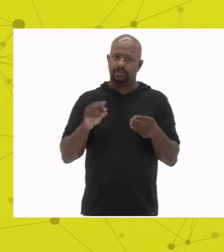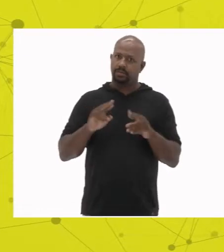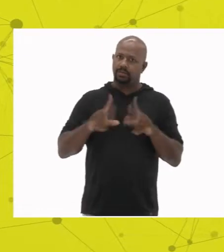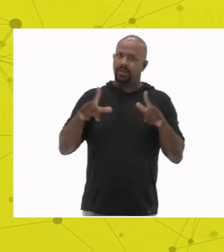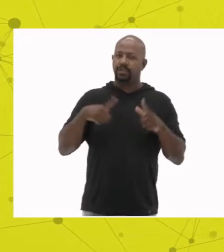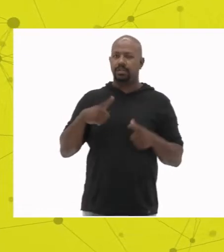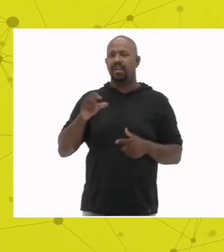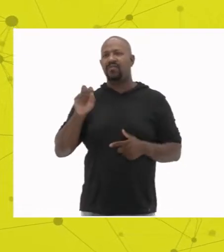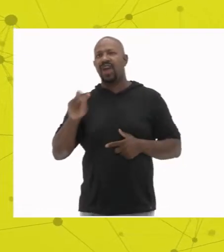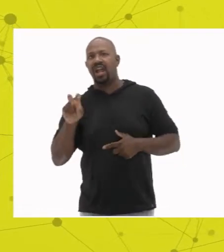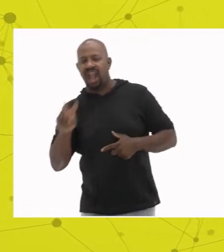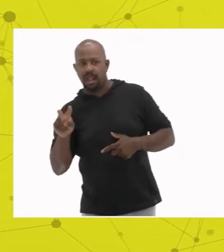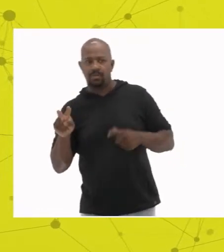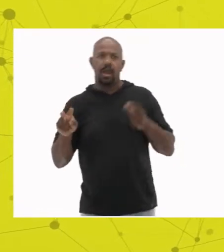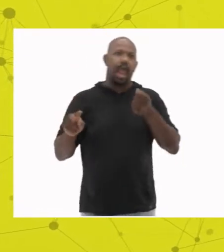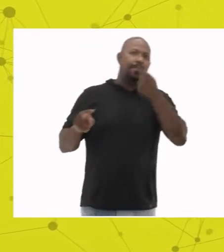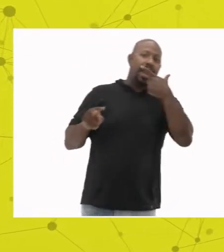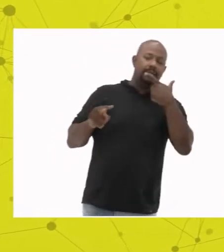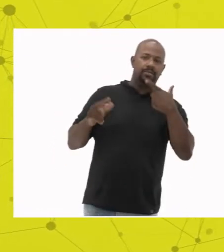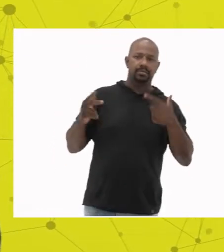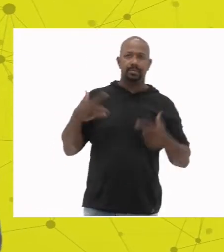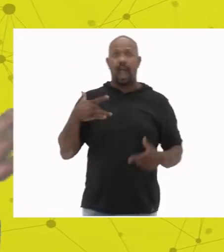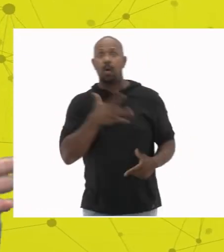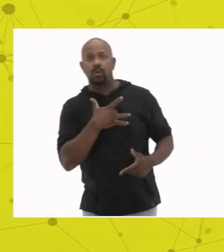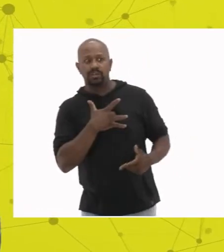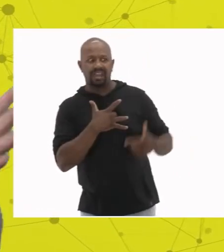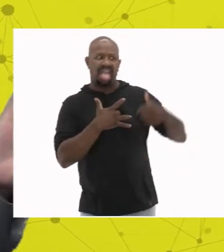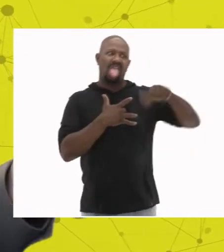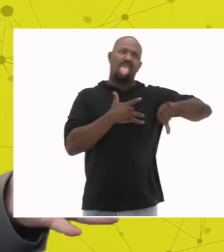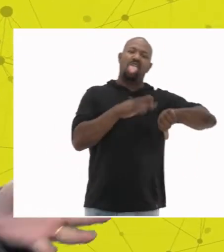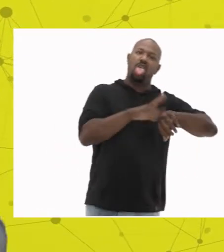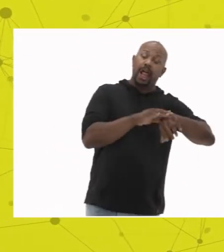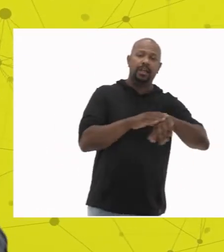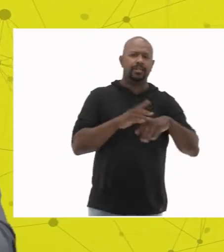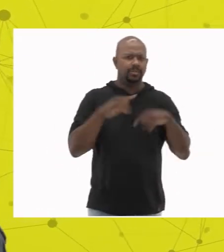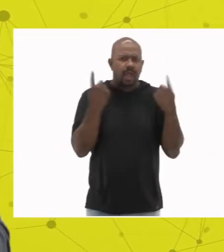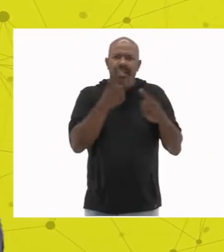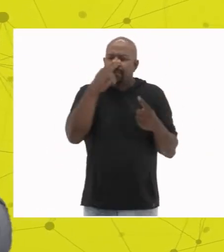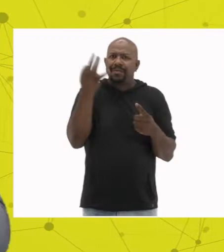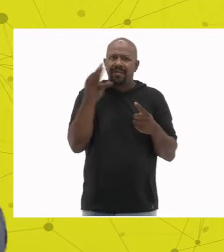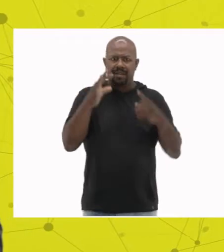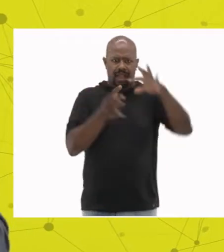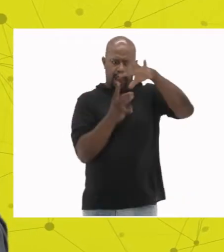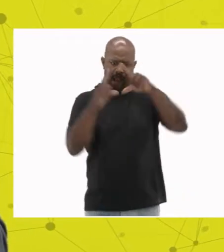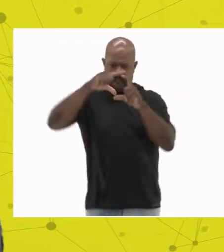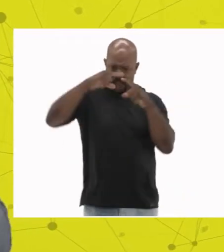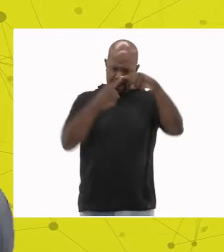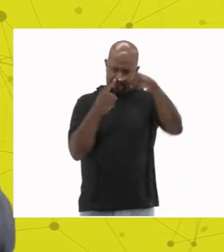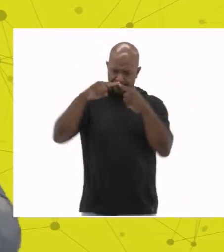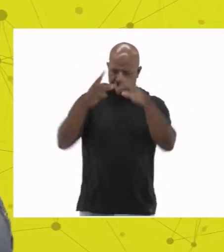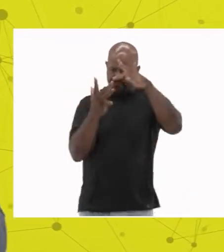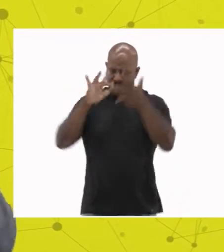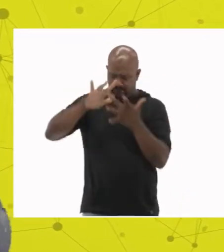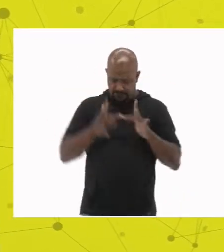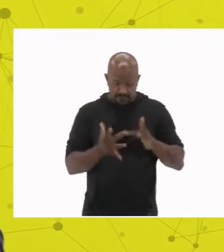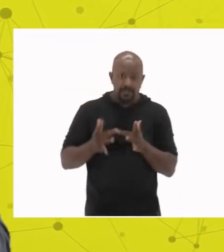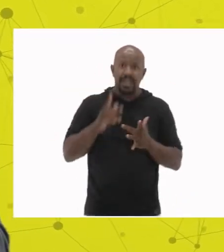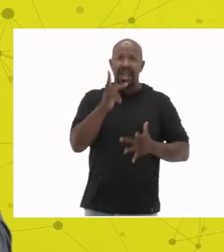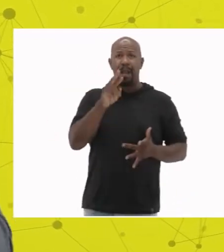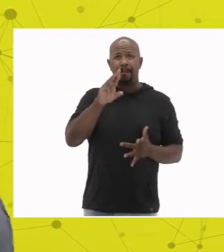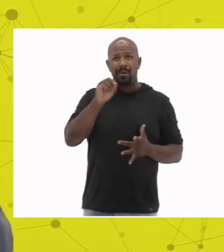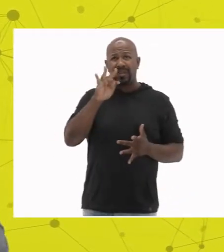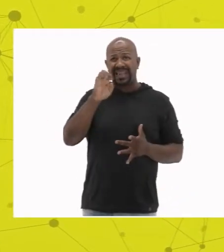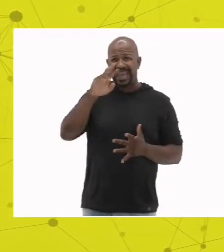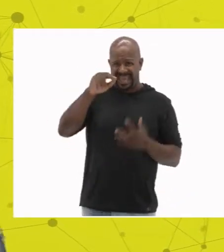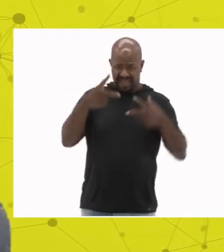um veneno e um remédio, saúde e doença. Somos todos feitos de origamis. O problema é que as proteínas podem se dobrar